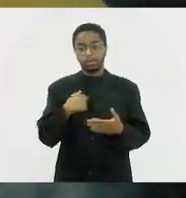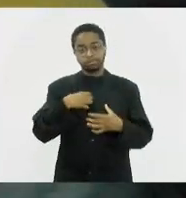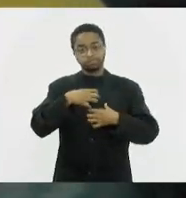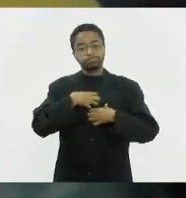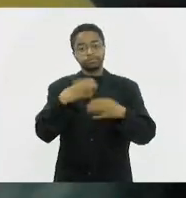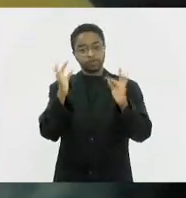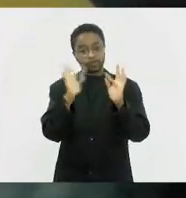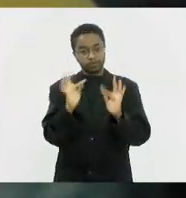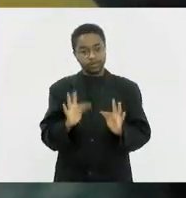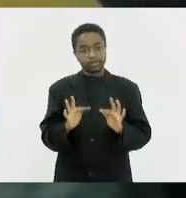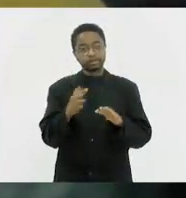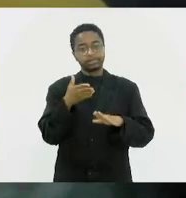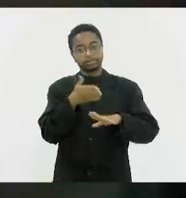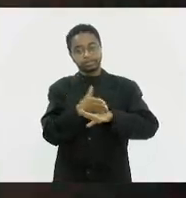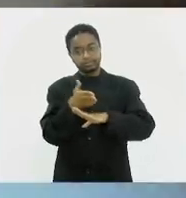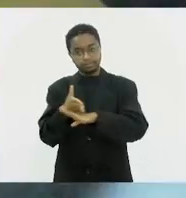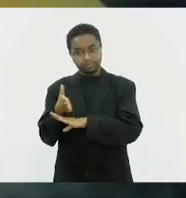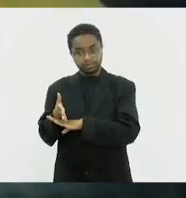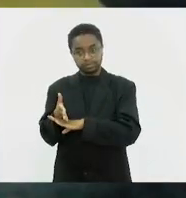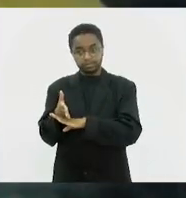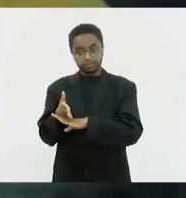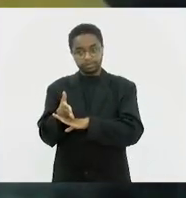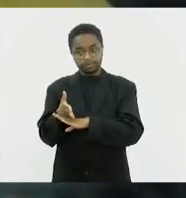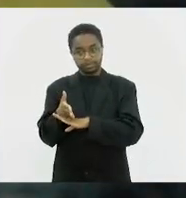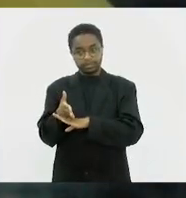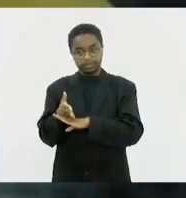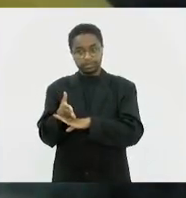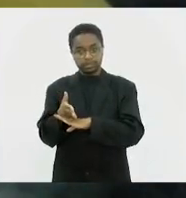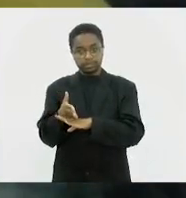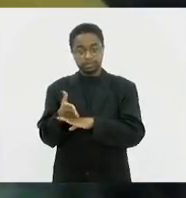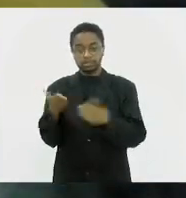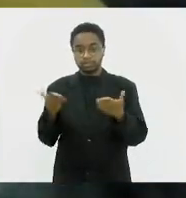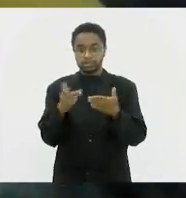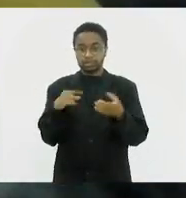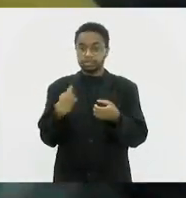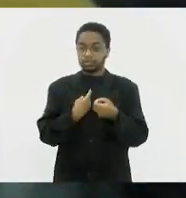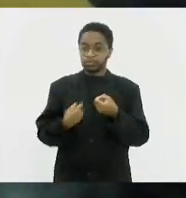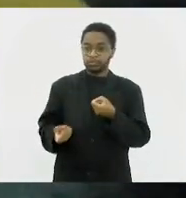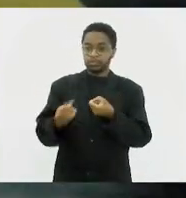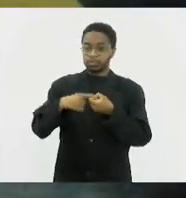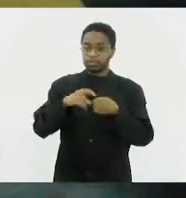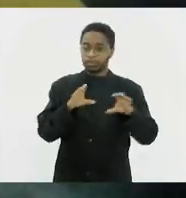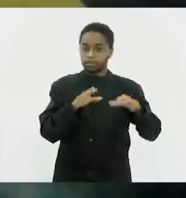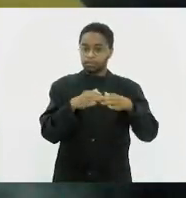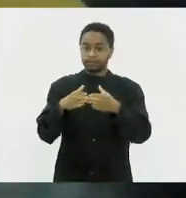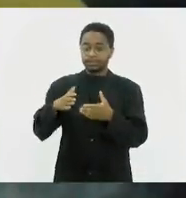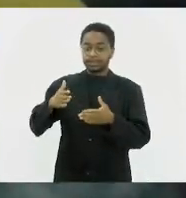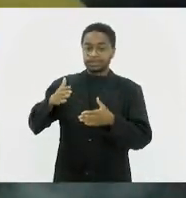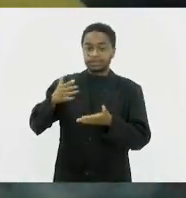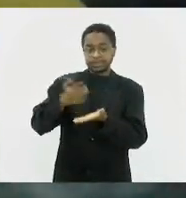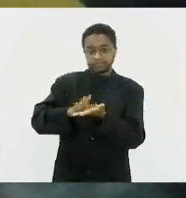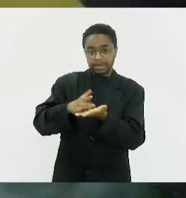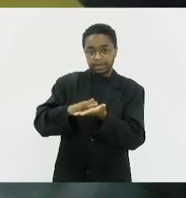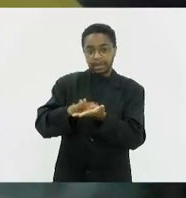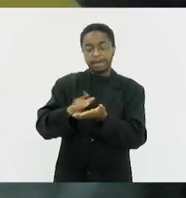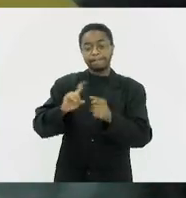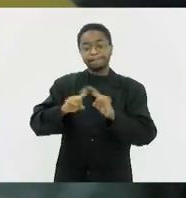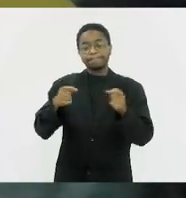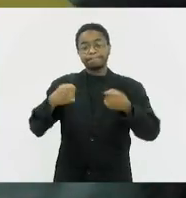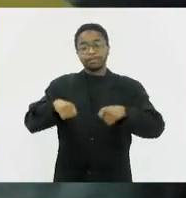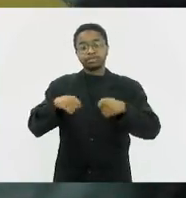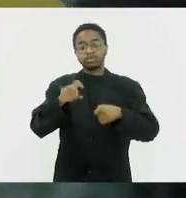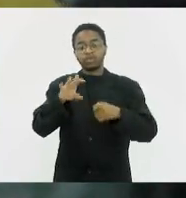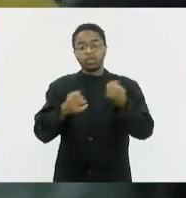feliz participando. Próximo, e agora nós vamos voltar o nosso grupo de samba. Só estou precisando de um